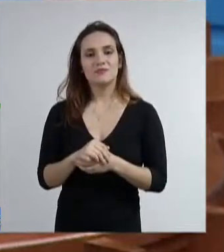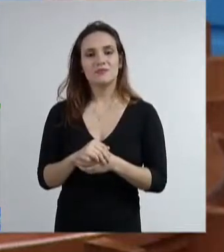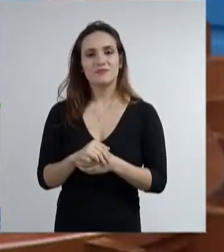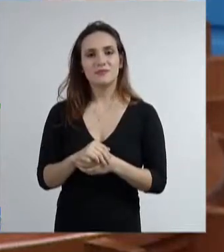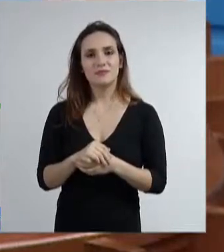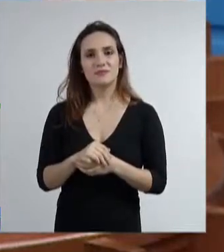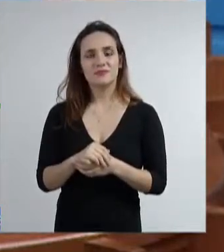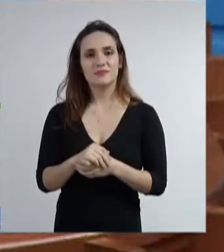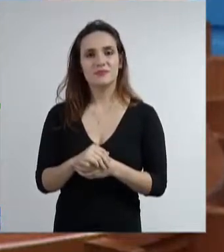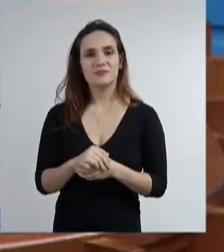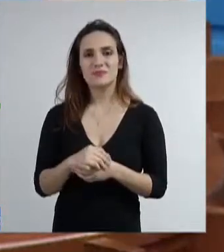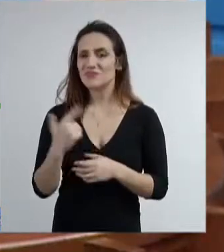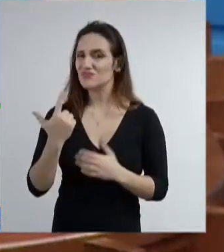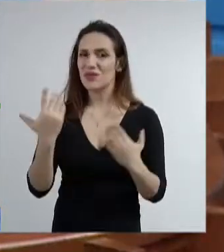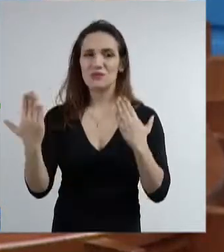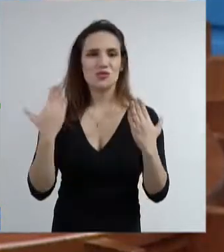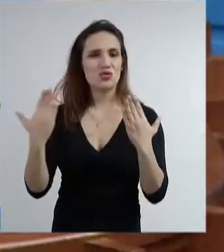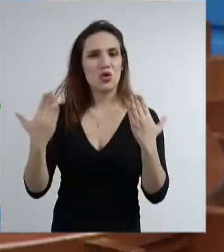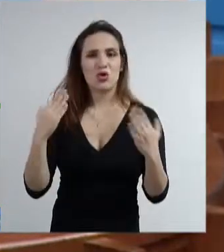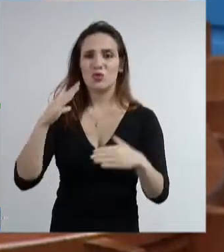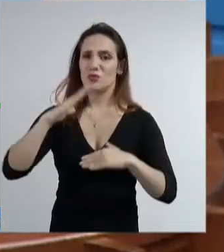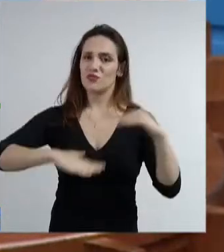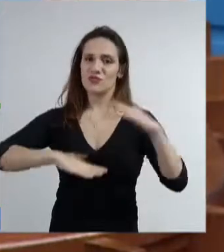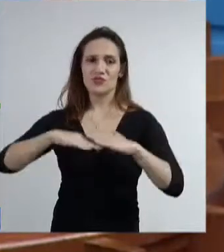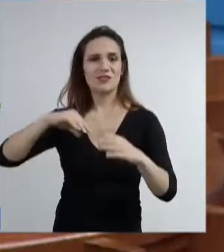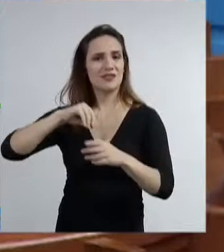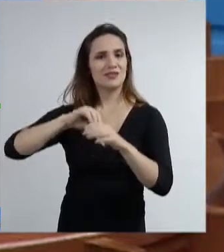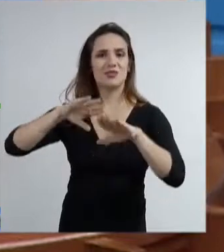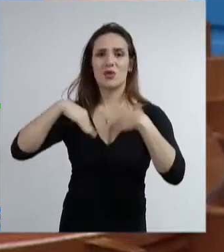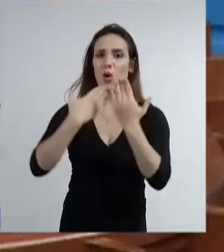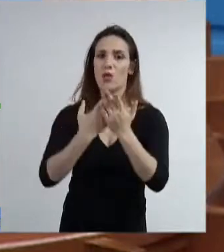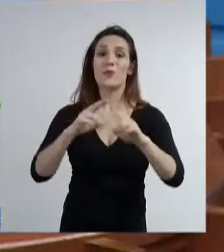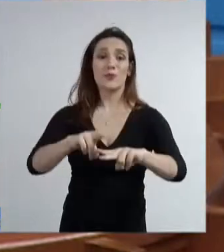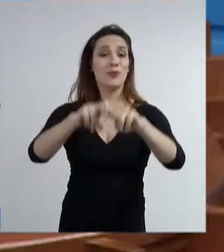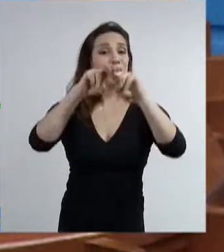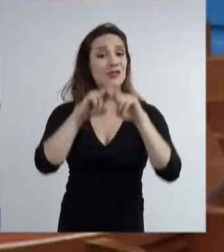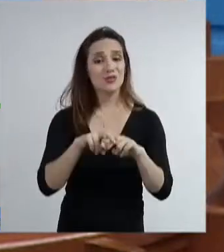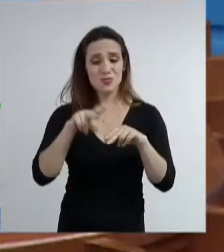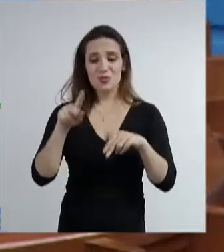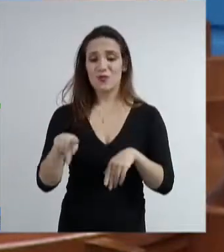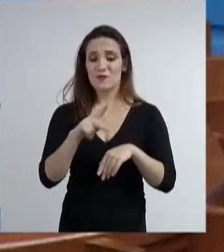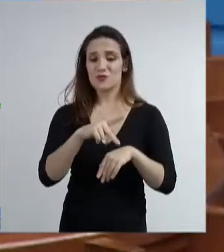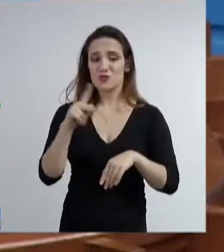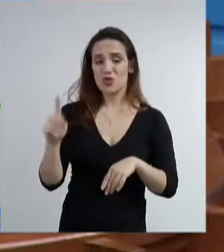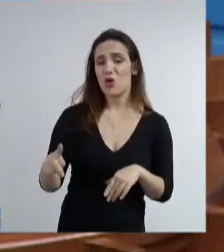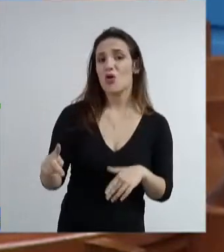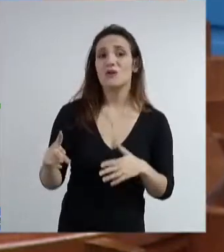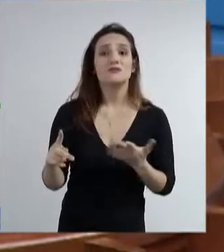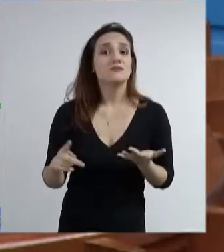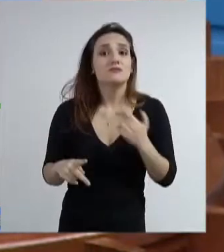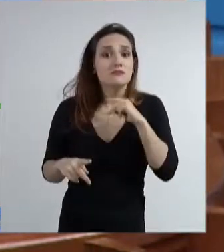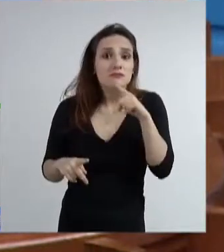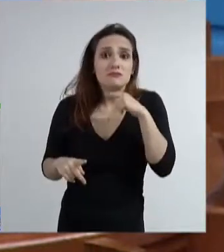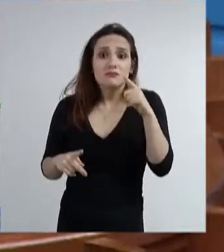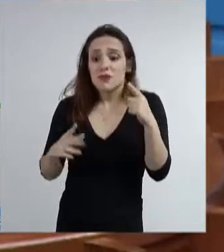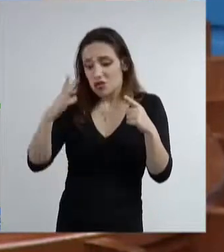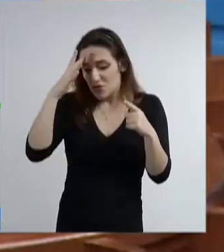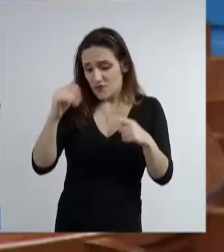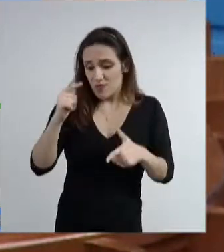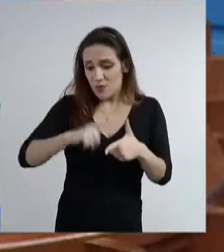presença da psicologia nas escolas, portanto, os profissionais da educação não estão preparados para lidar com essa